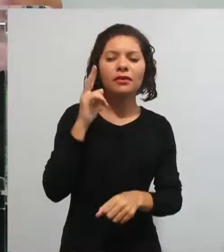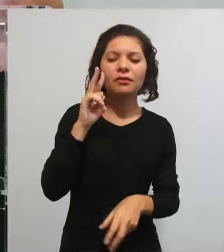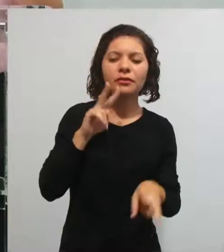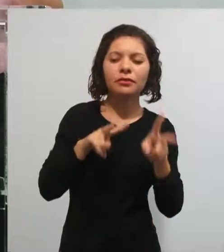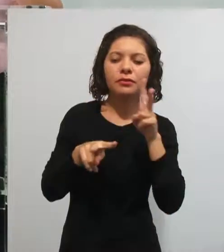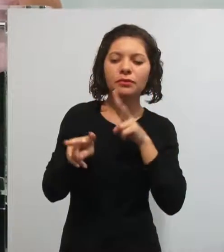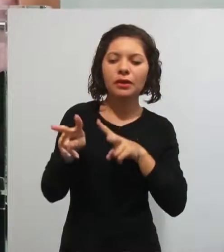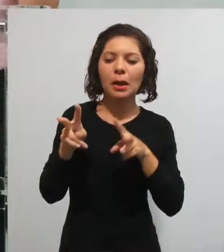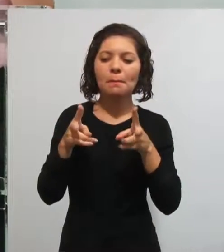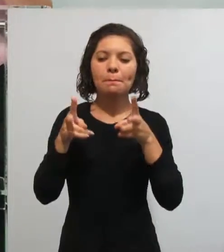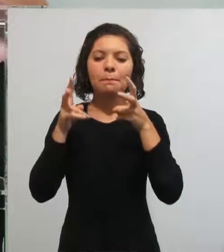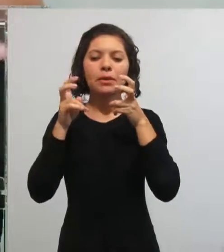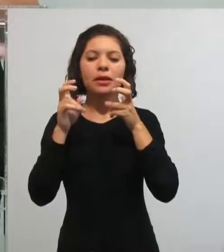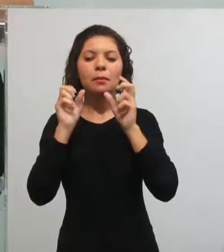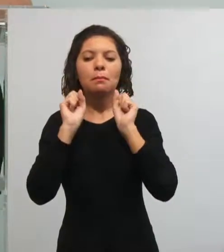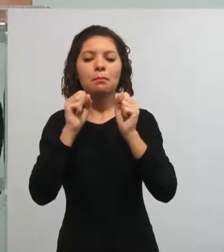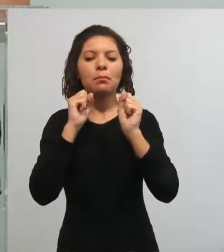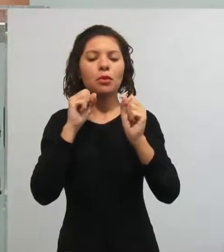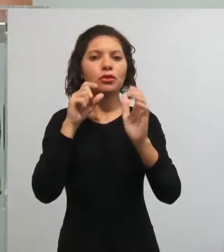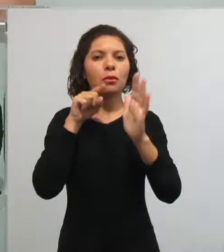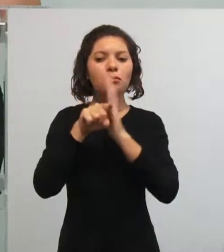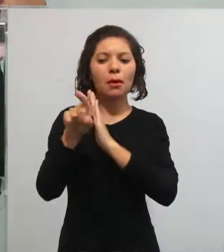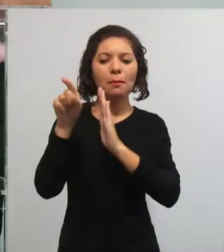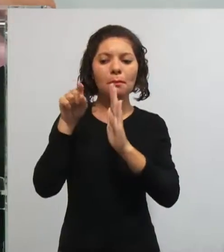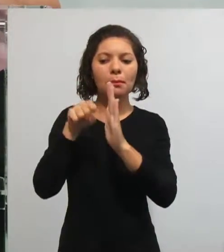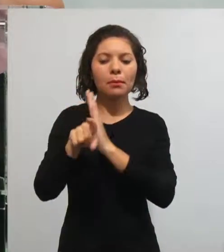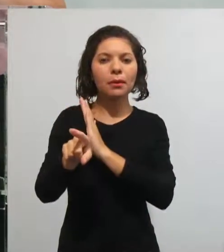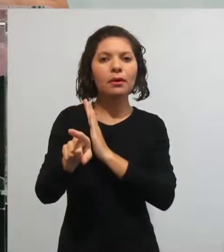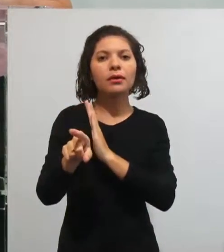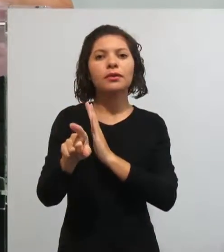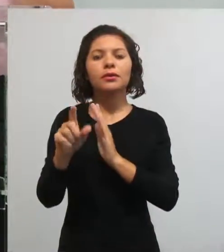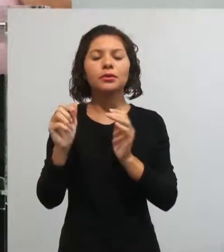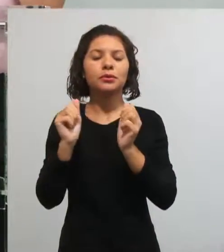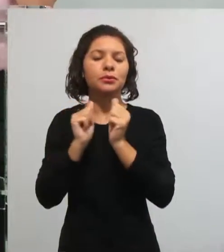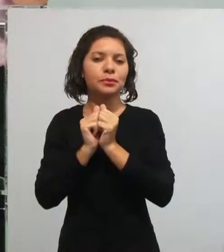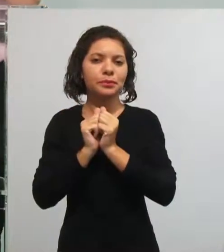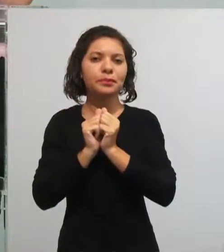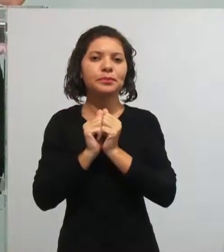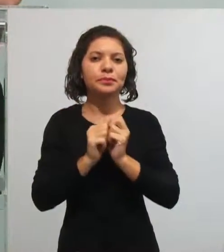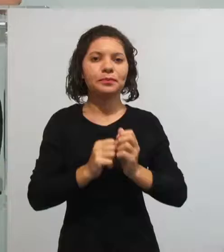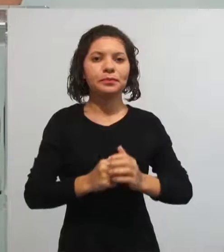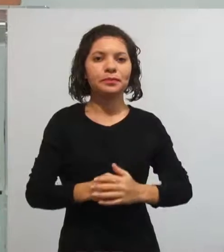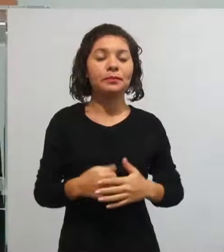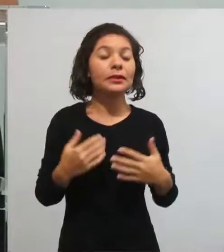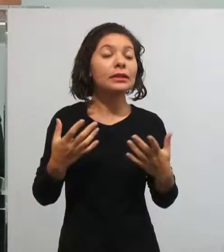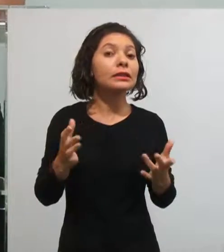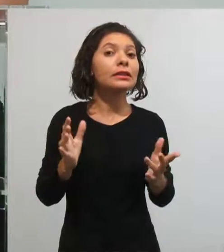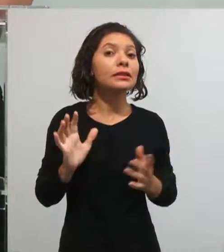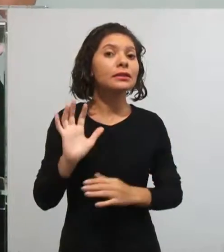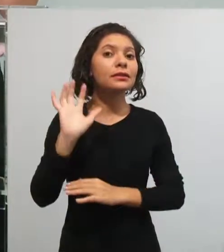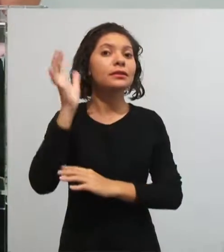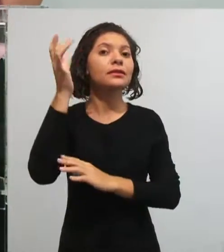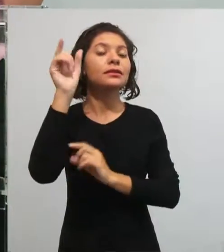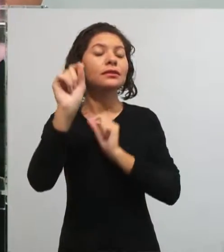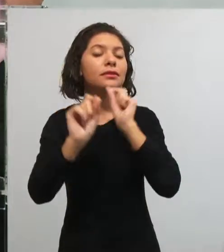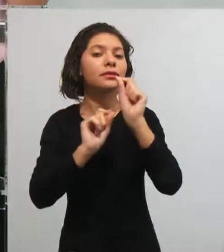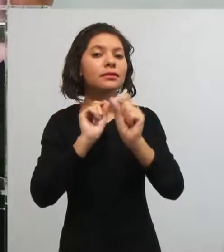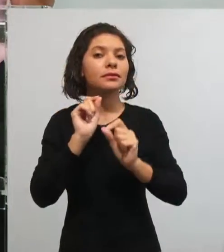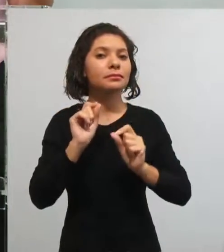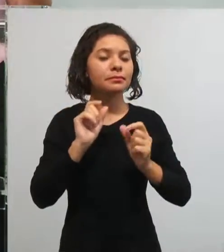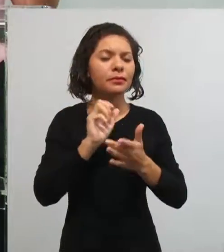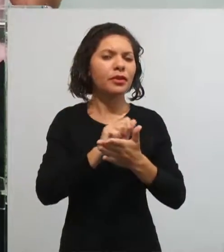podendo fazer perguntas também, né, junto com o investigador. E aí, o que